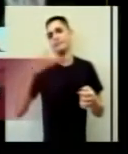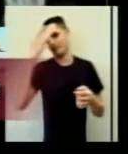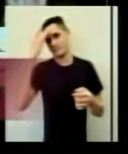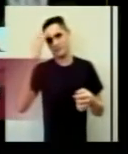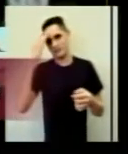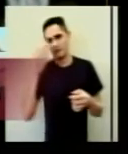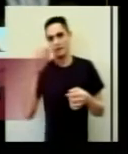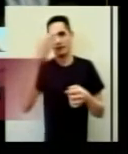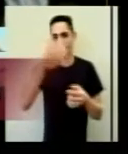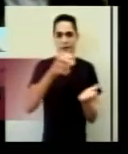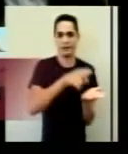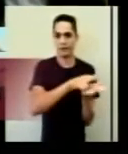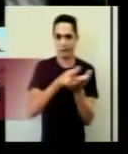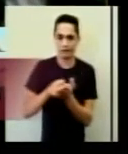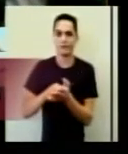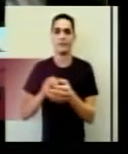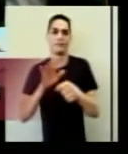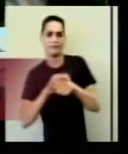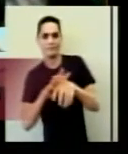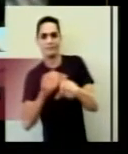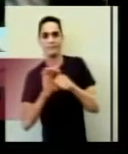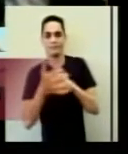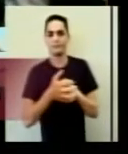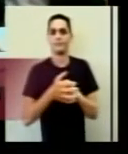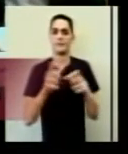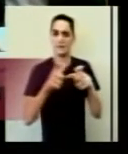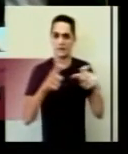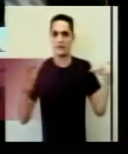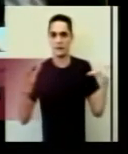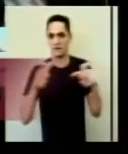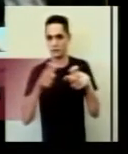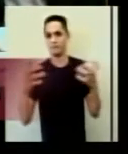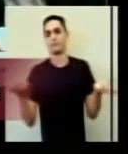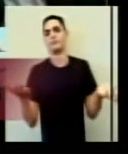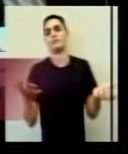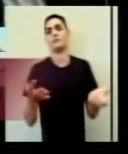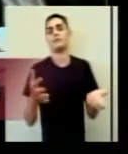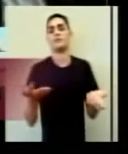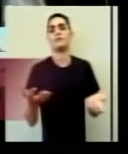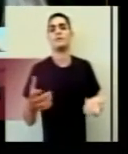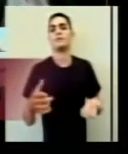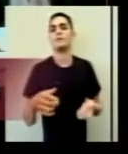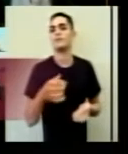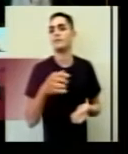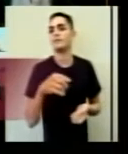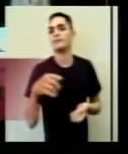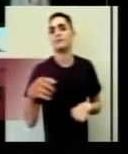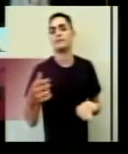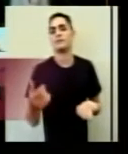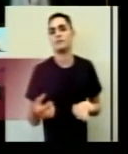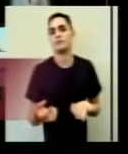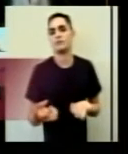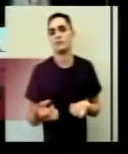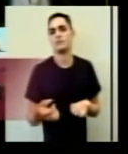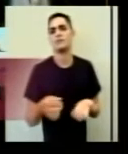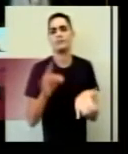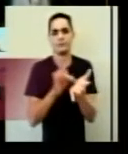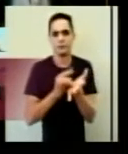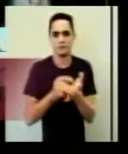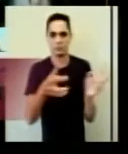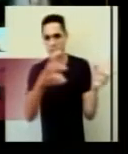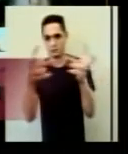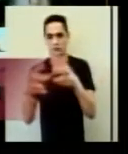for entrar, mais casos pode diminuir essa porcentagem, né? Que é a semana, ali é